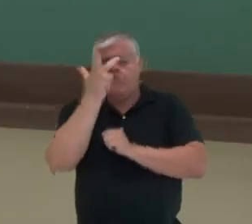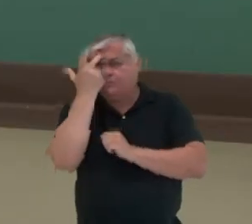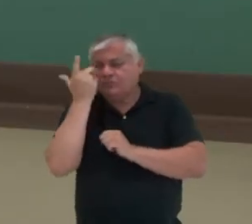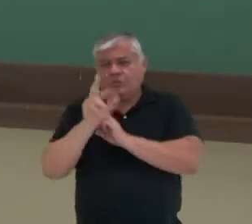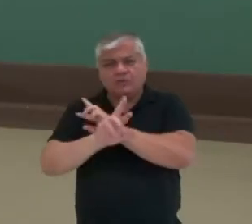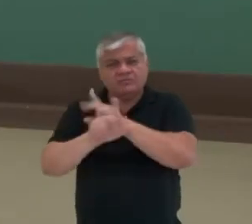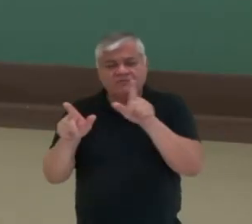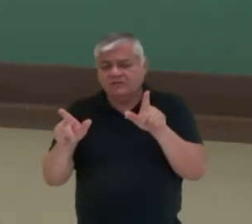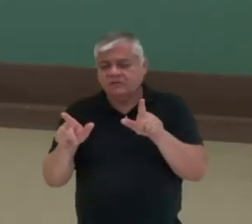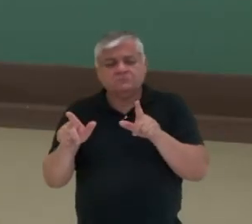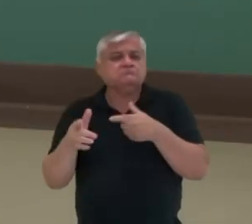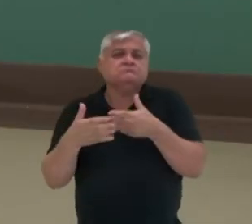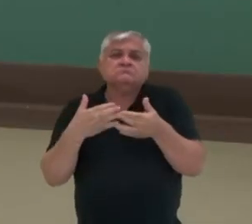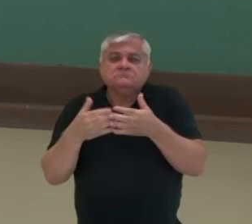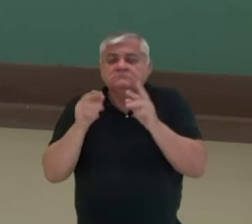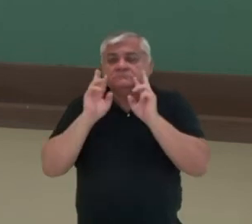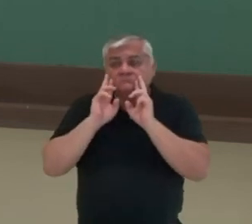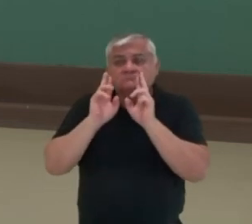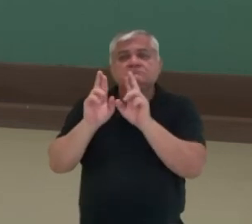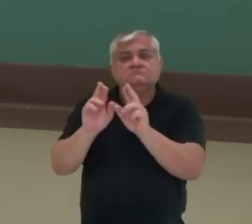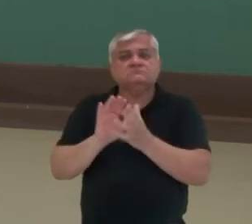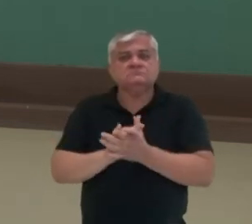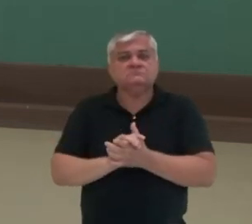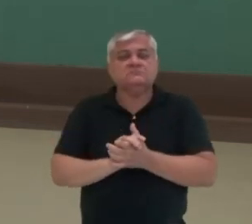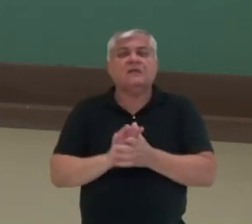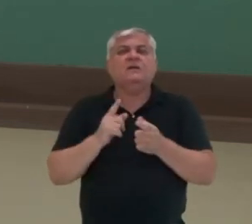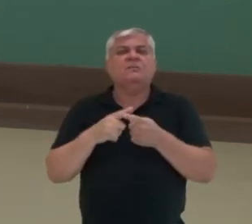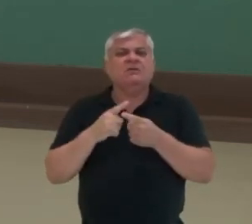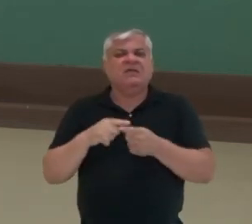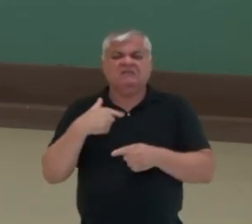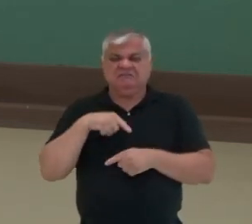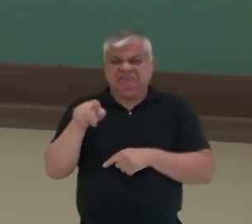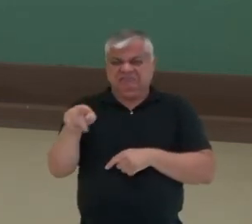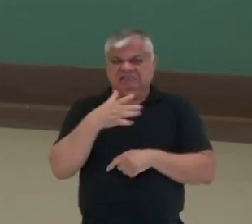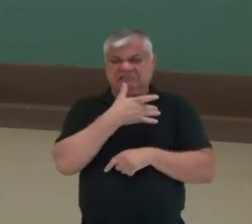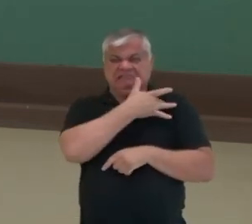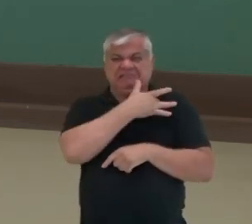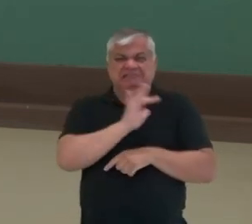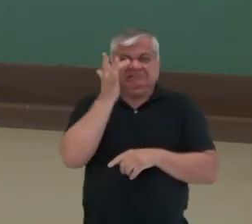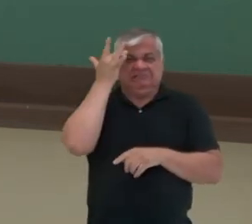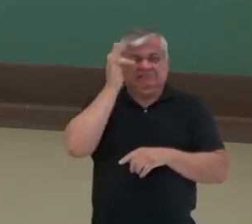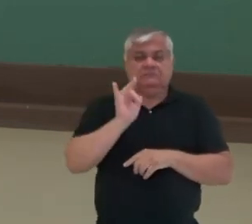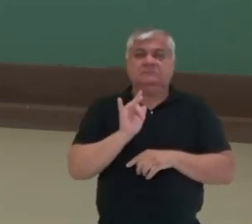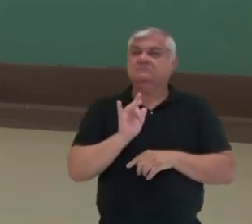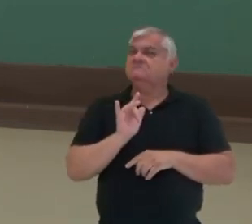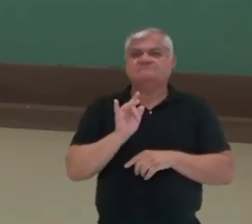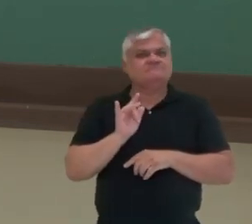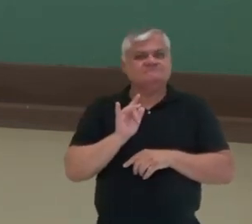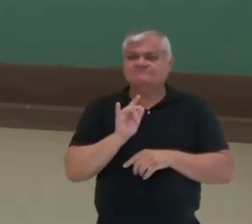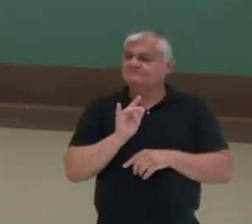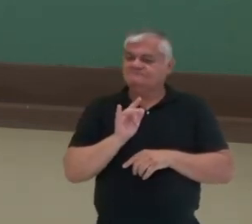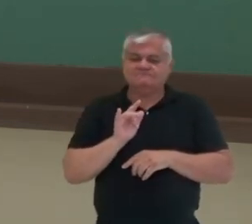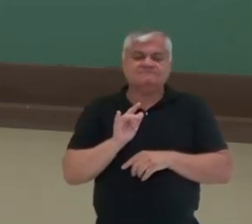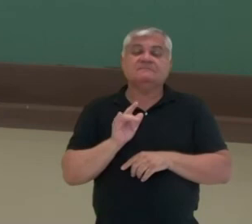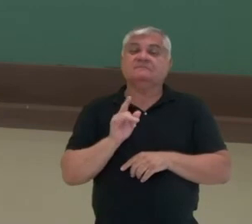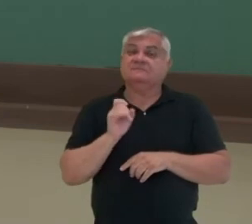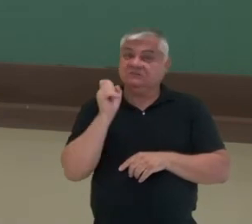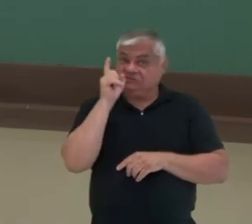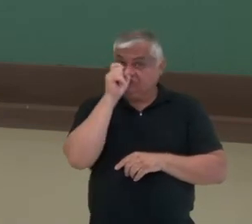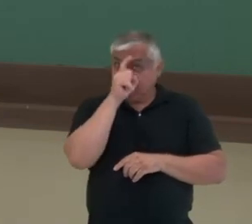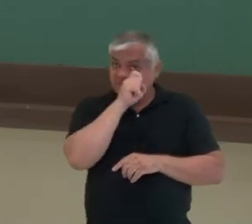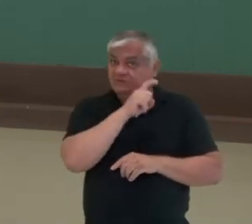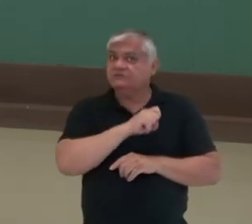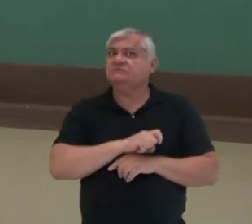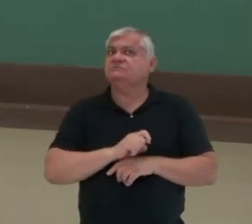algumas diferenças, né, geram o quê? O preconceito, né? É difícil para as pessoas, às